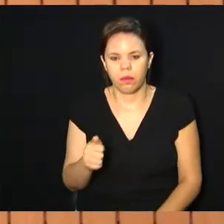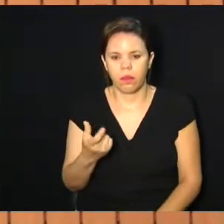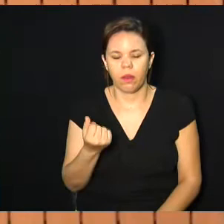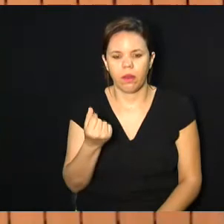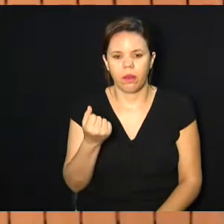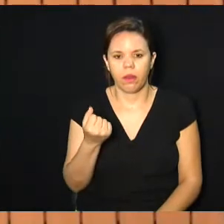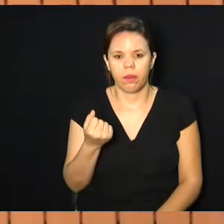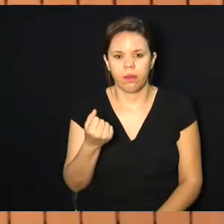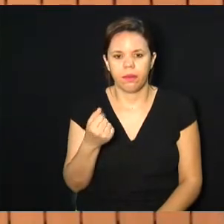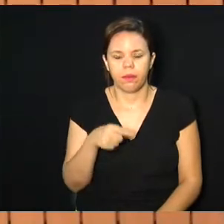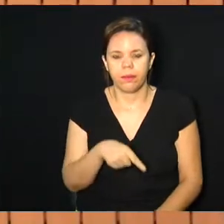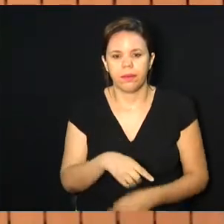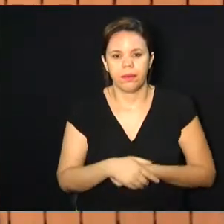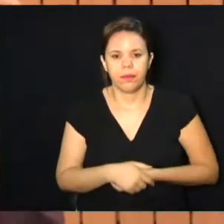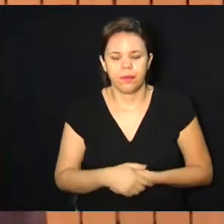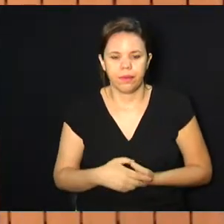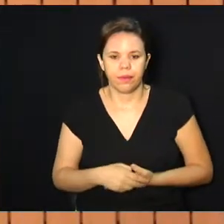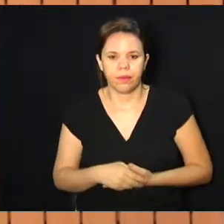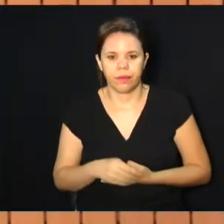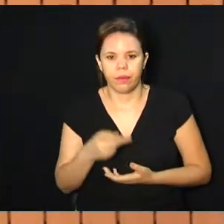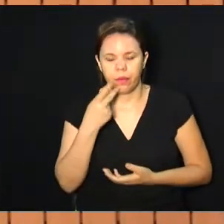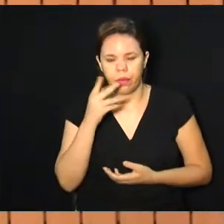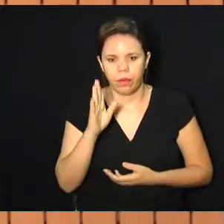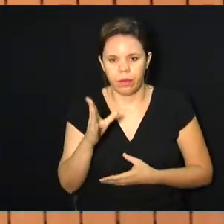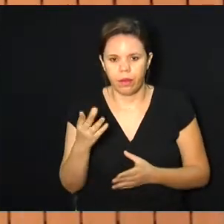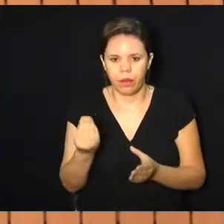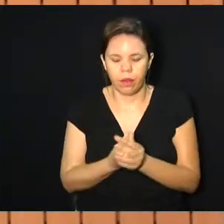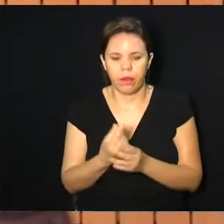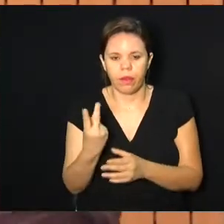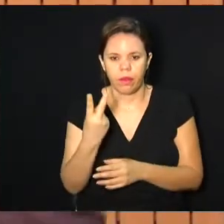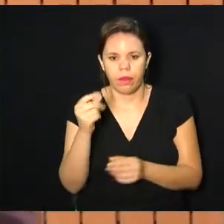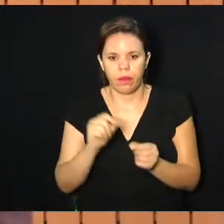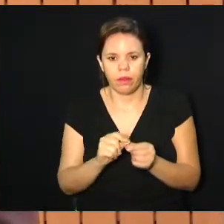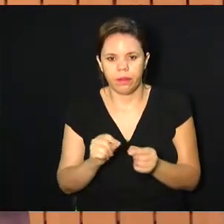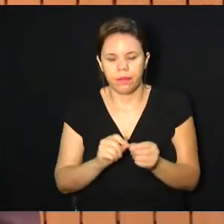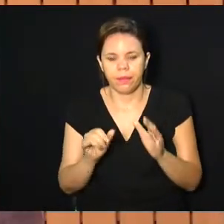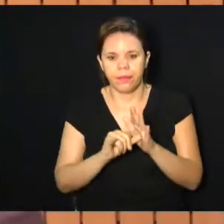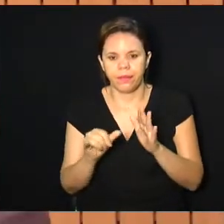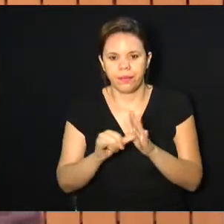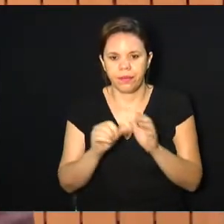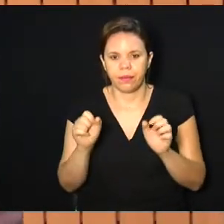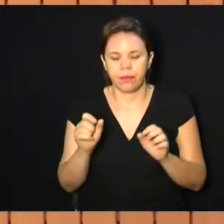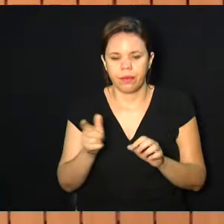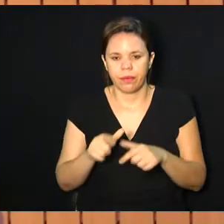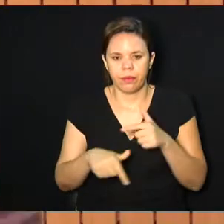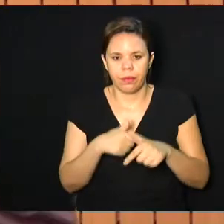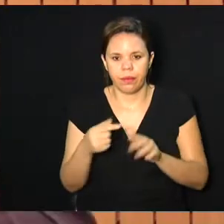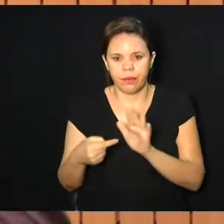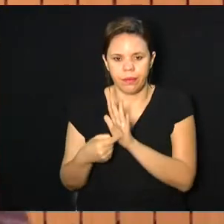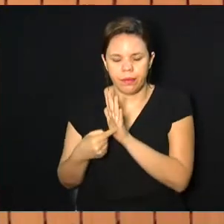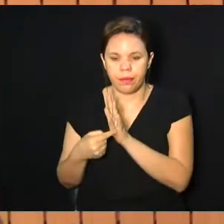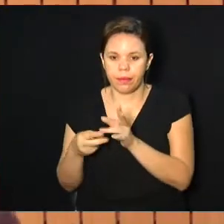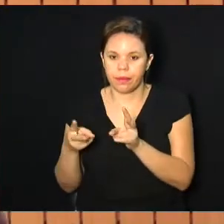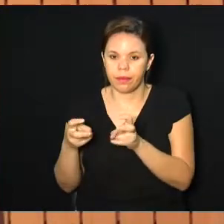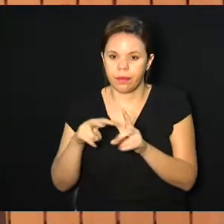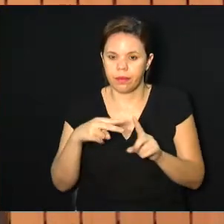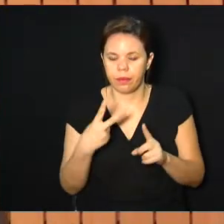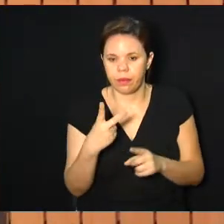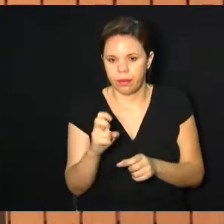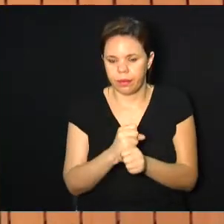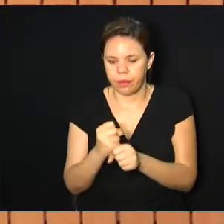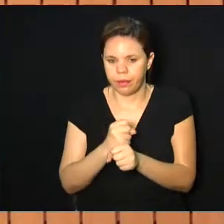custo. Eu falei um pouco já da composição do custo e tal. O edital, claro, ele trabalha com projeções, né, de 15